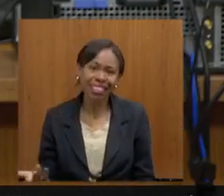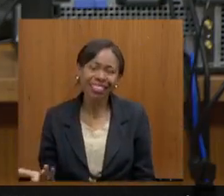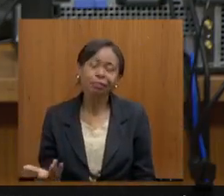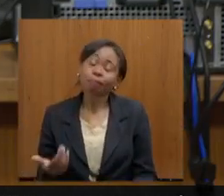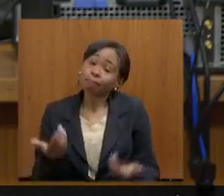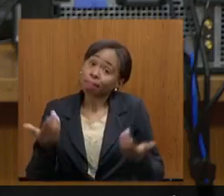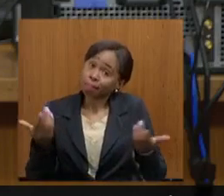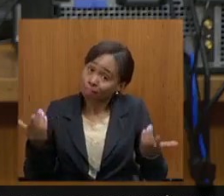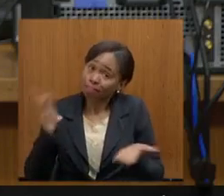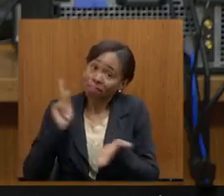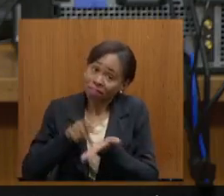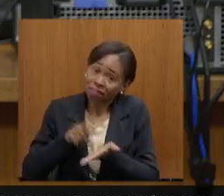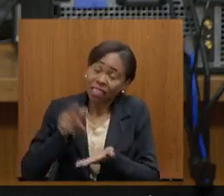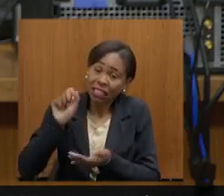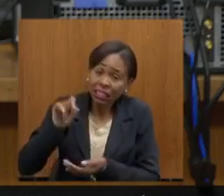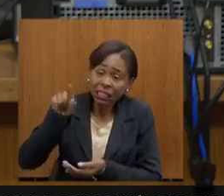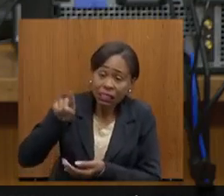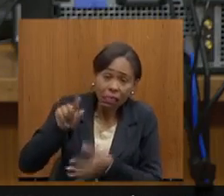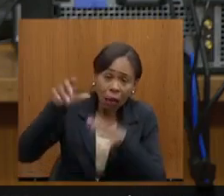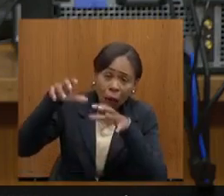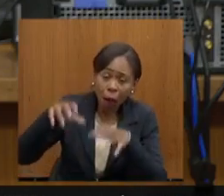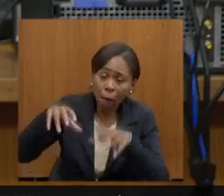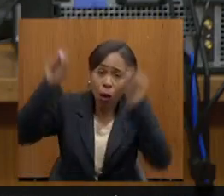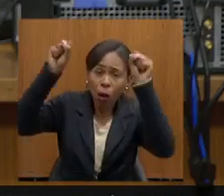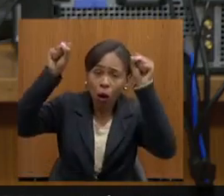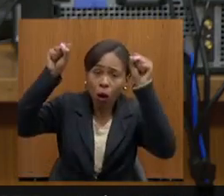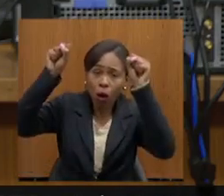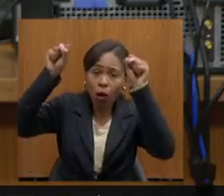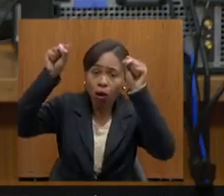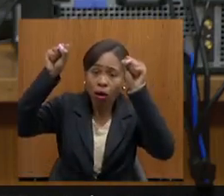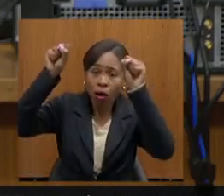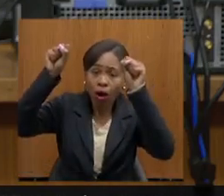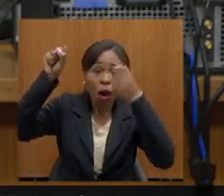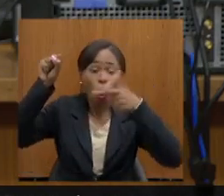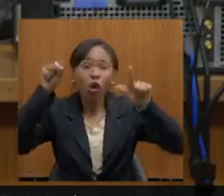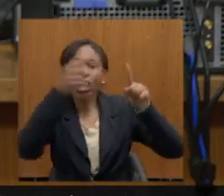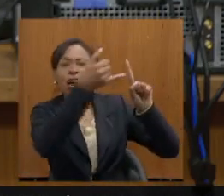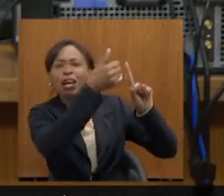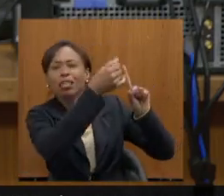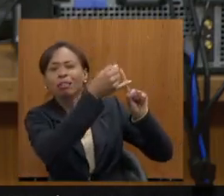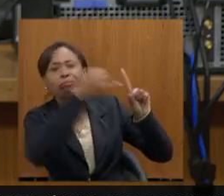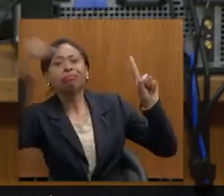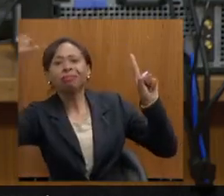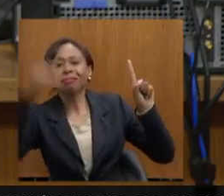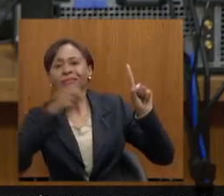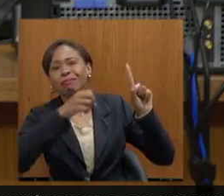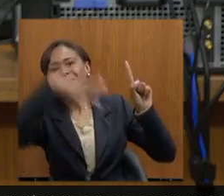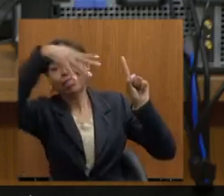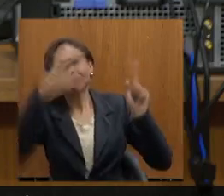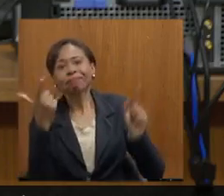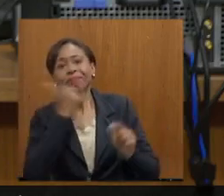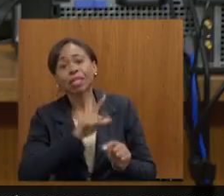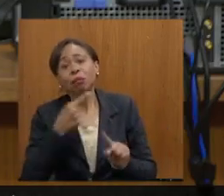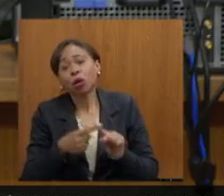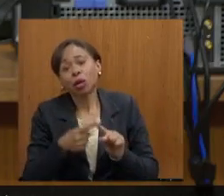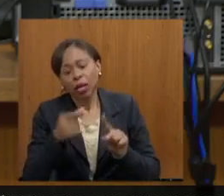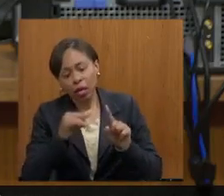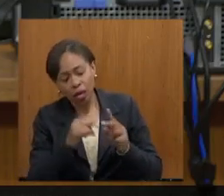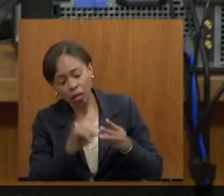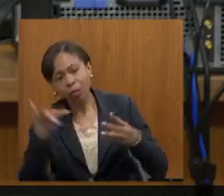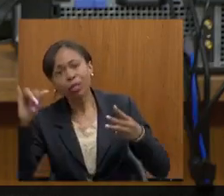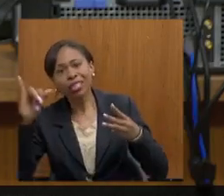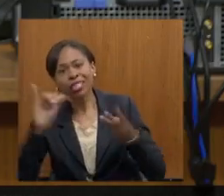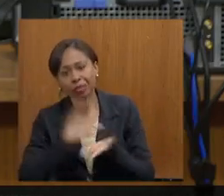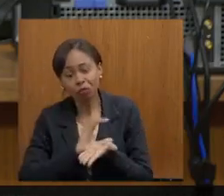ou seja acabou energia ali naquela rede imediatamente vai me dar outra isso que é investimento você me diz a subestação